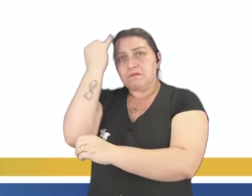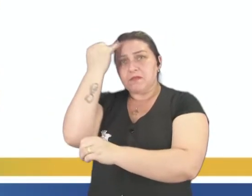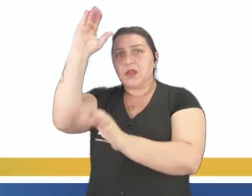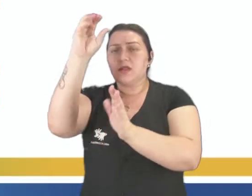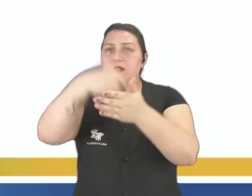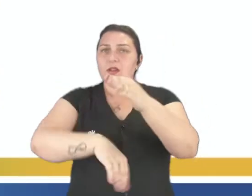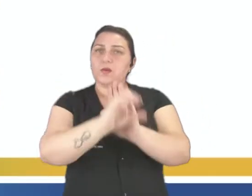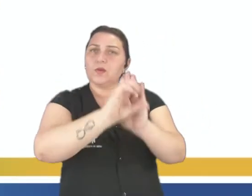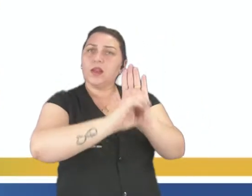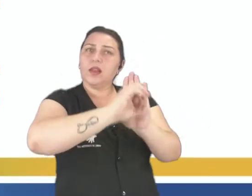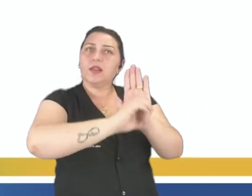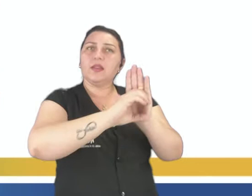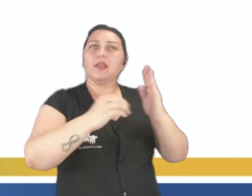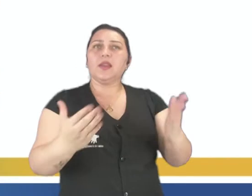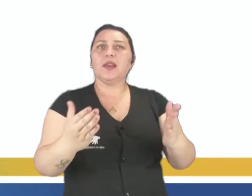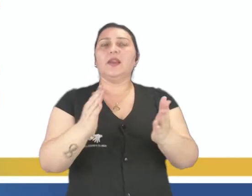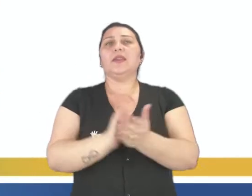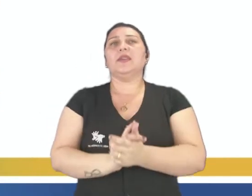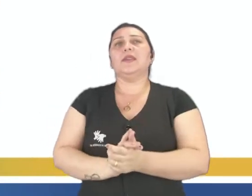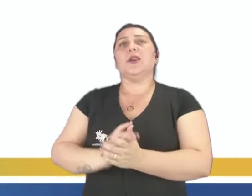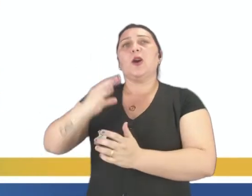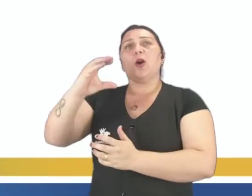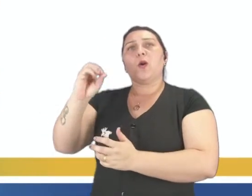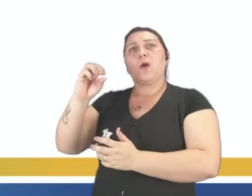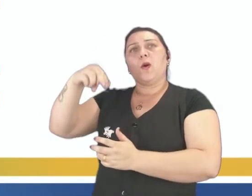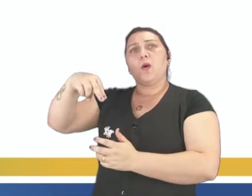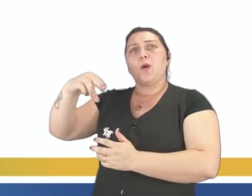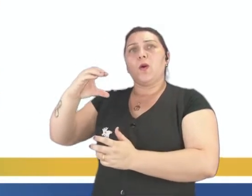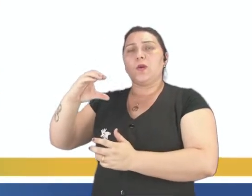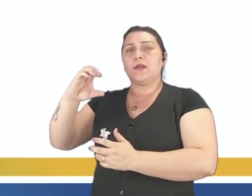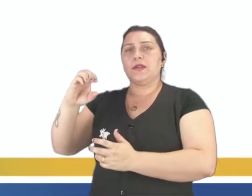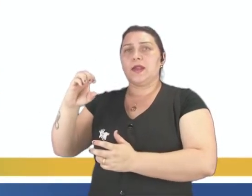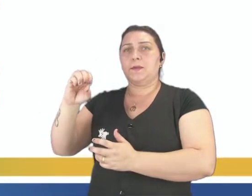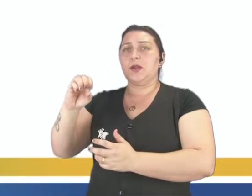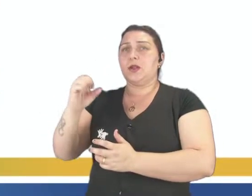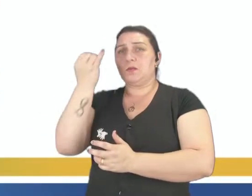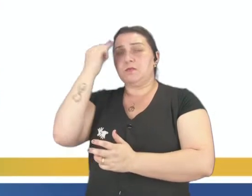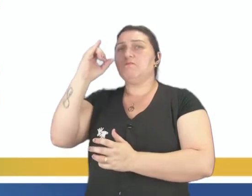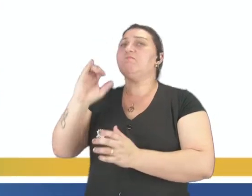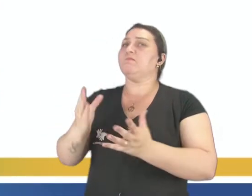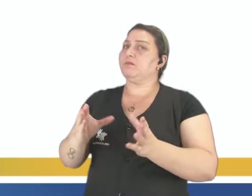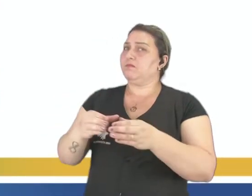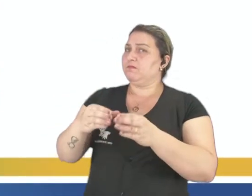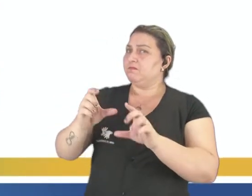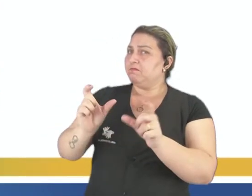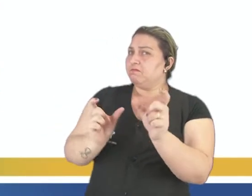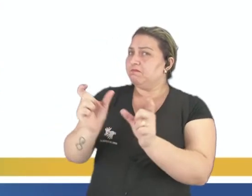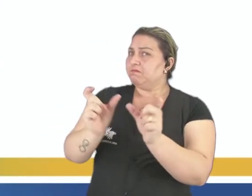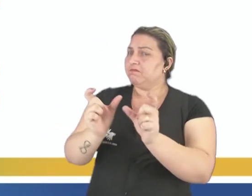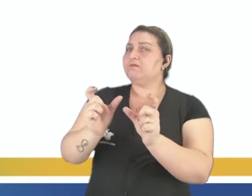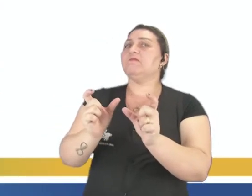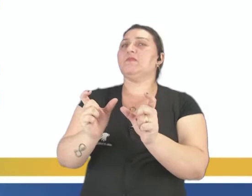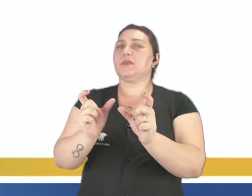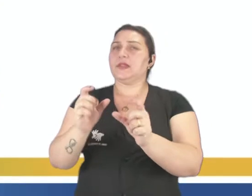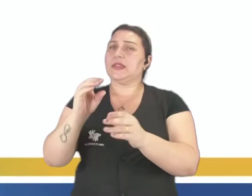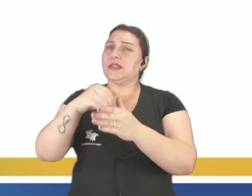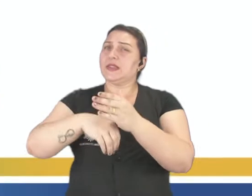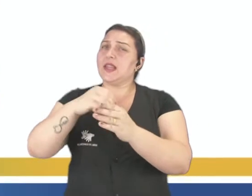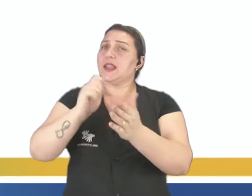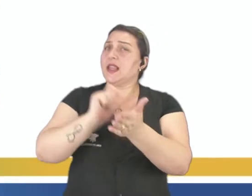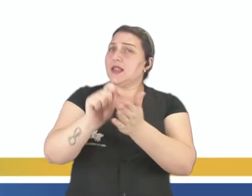palavras dentro dos seus textos, o conceptismo vai se referir ao jogo de ideias e conceitos. Então um está mais dentro